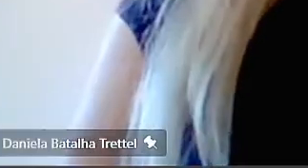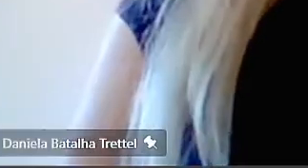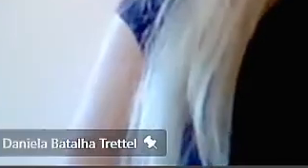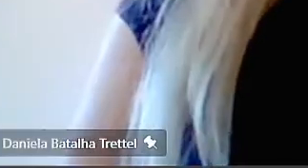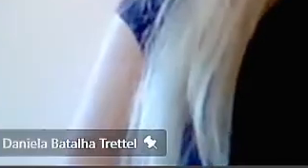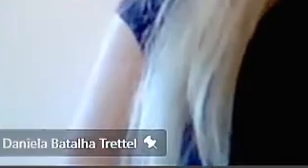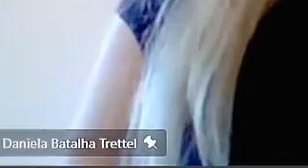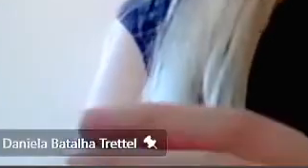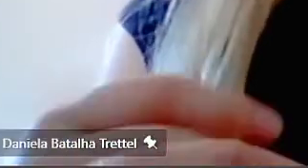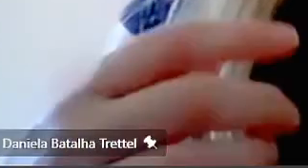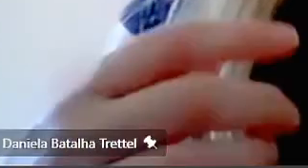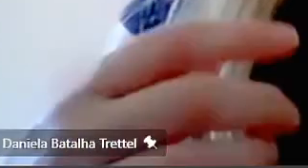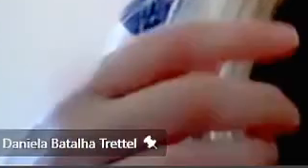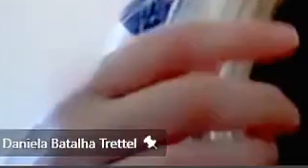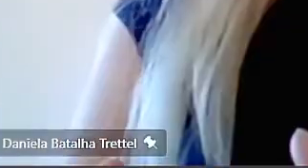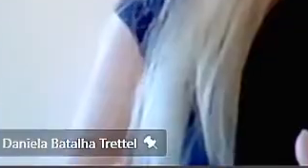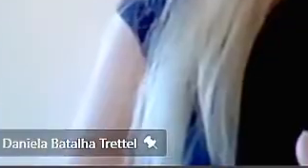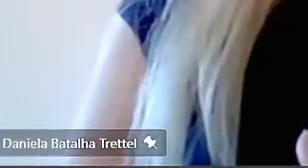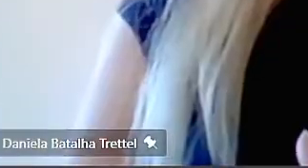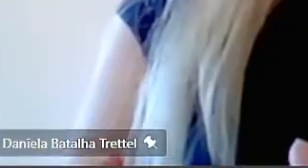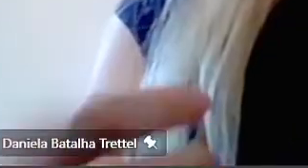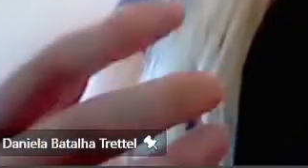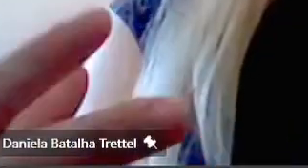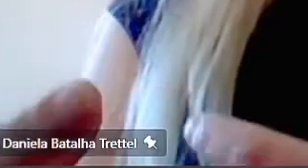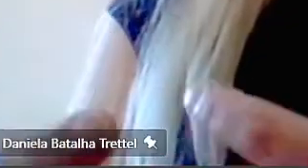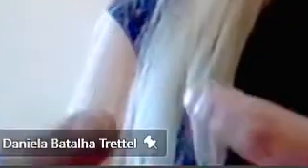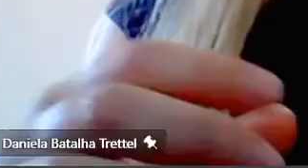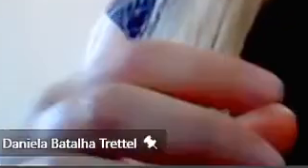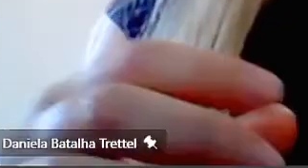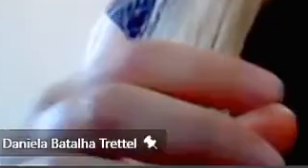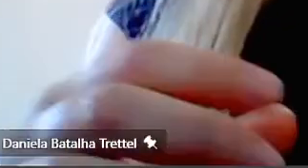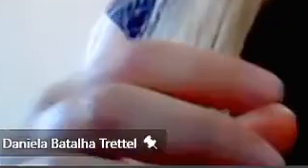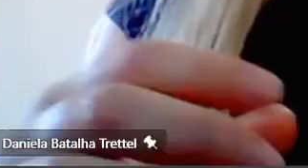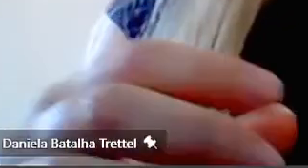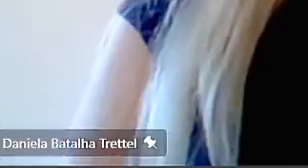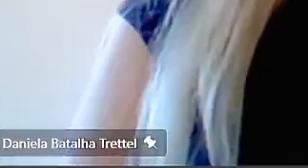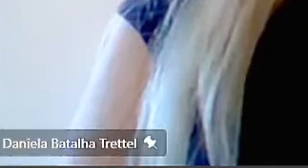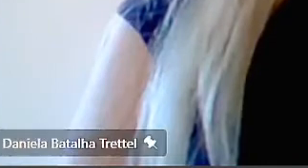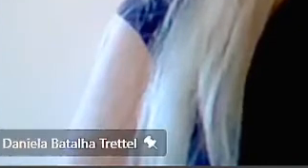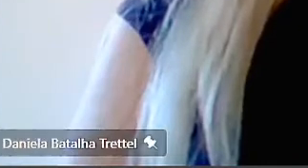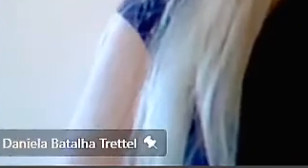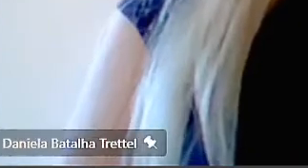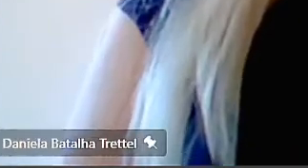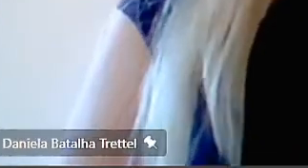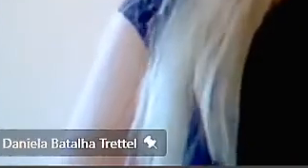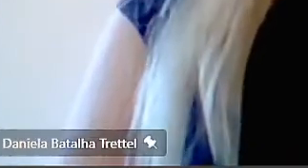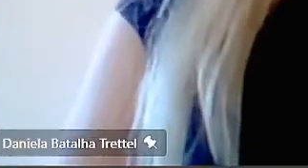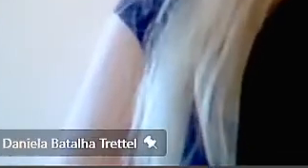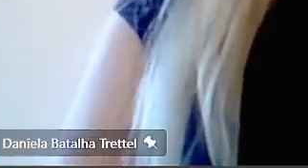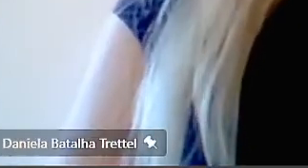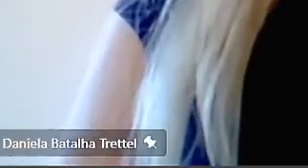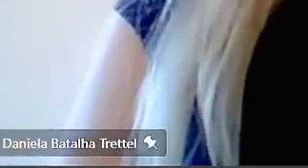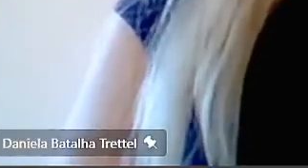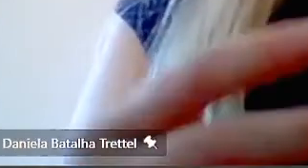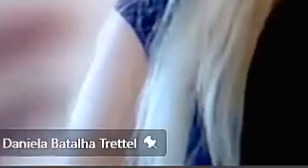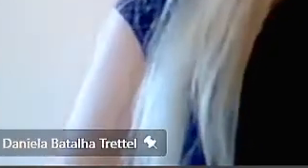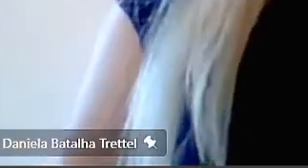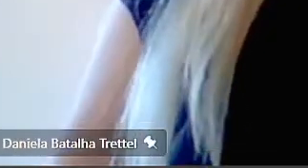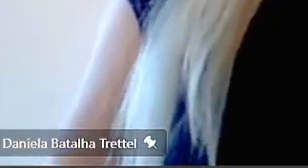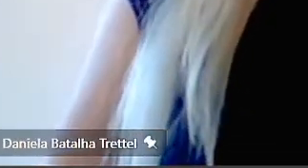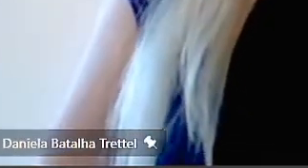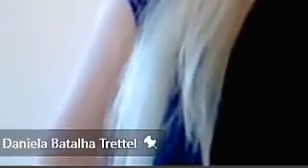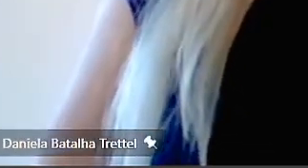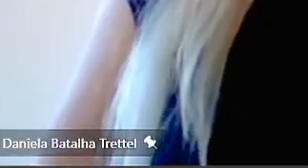uniformizações de entendimento, que acabam gerando algumas dificuldades de acesso à justiça, mas que também